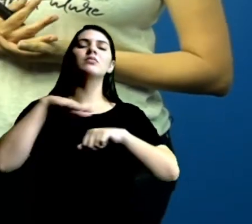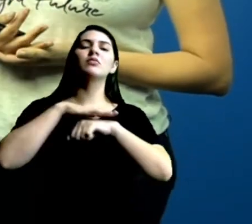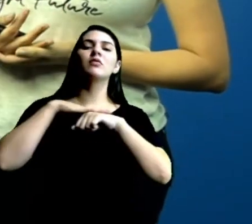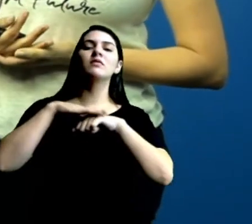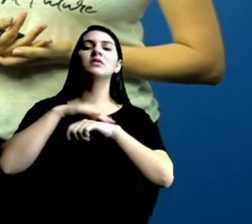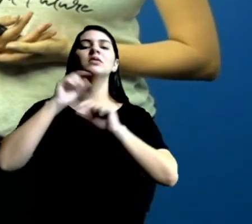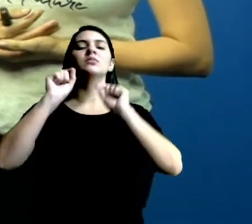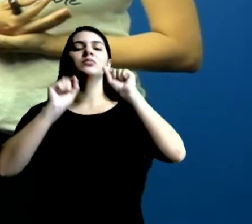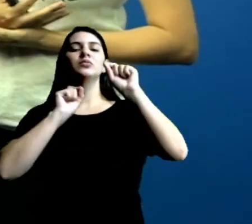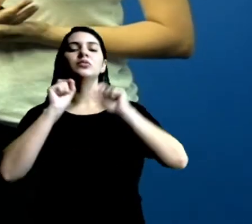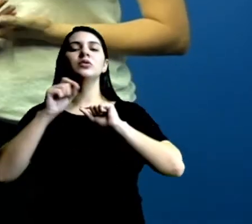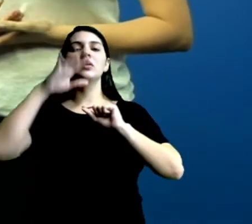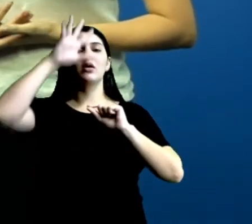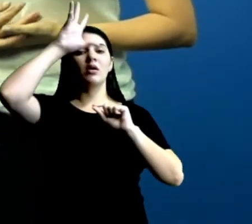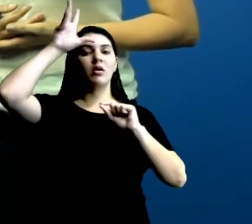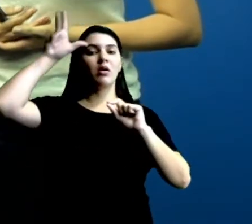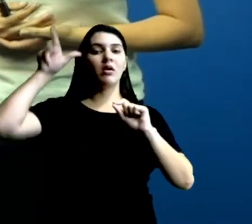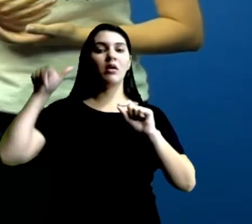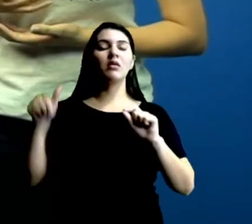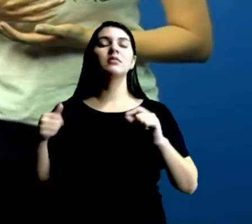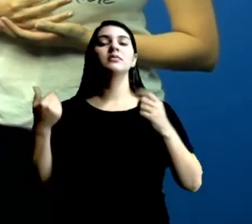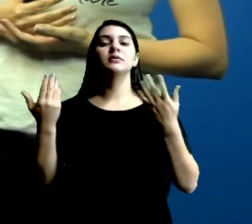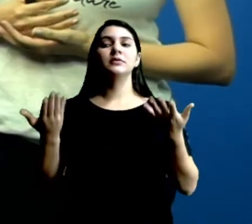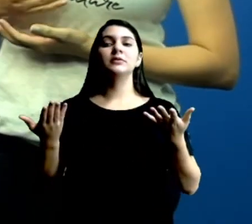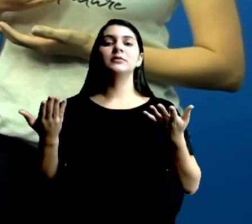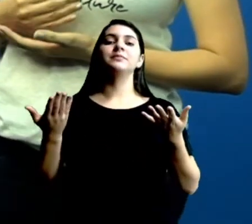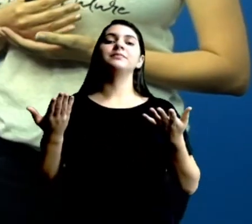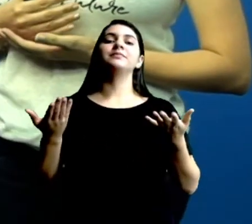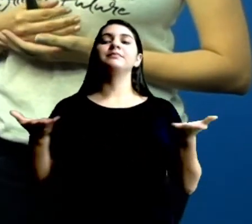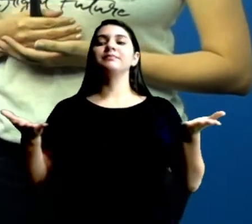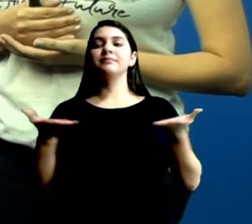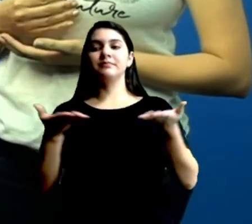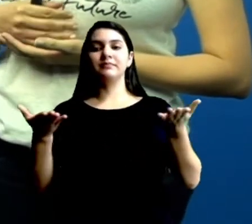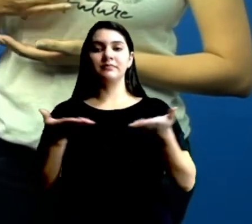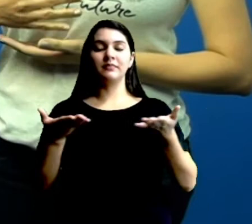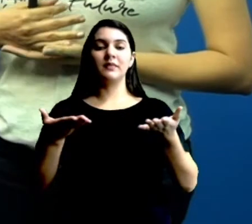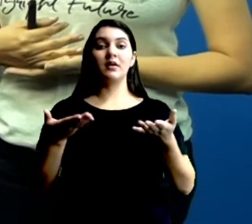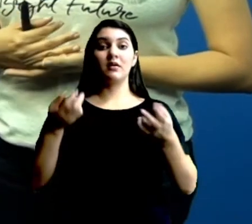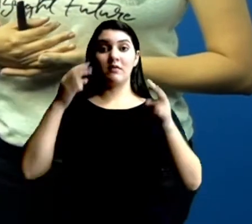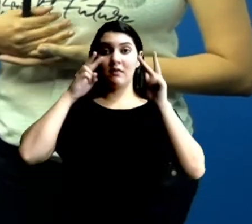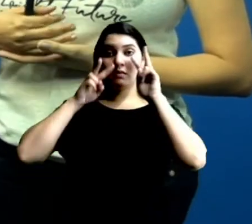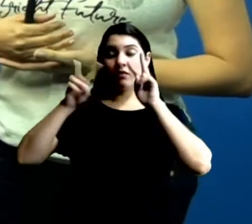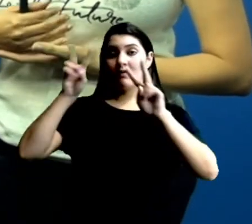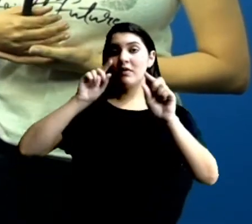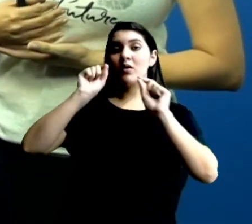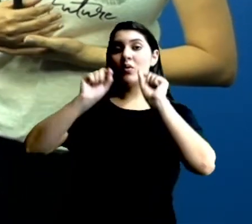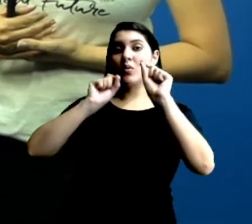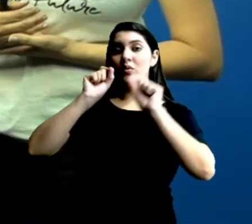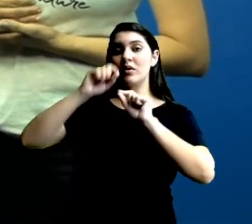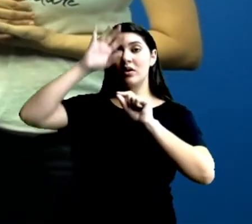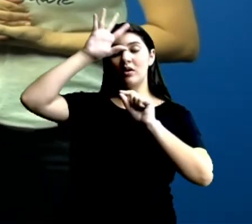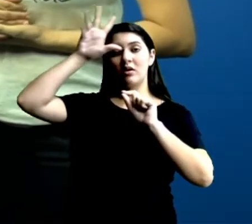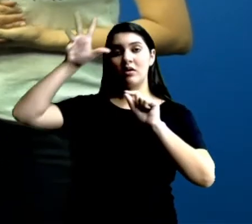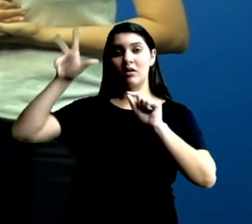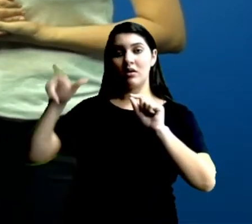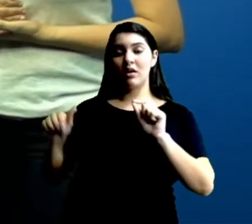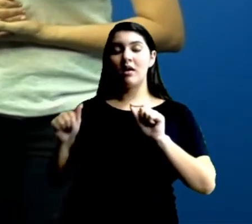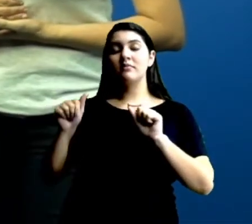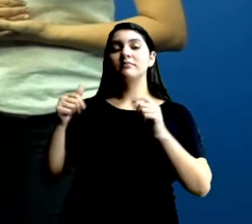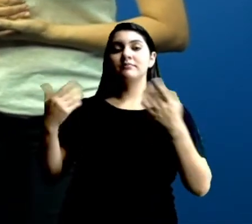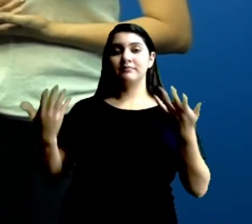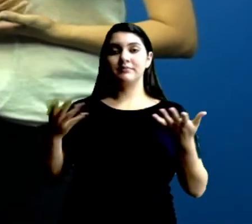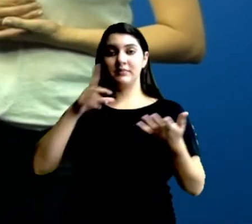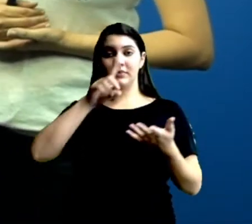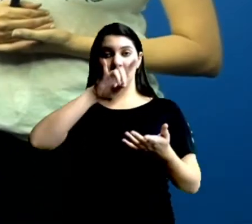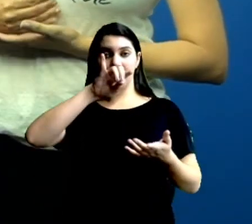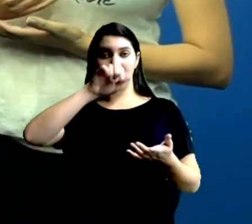esse continente africano de tão grande ser. E agora a gente vai ver realmente de fato o que seria uma diáspora africana, tá